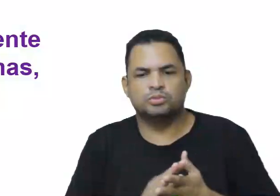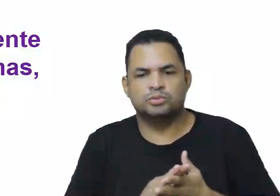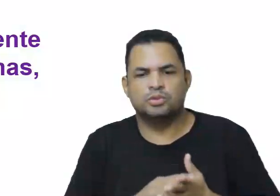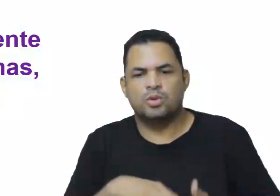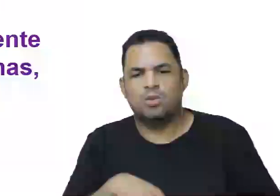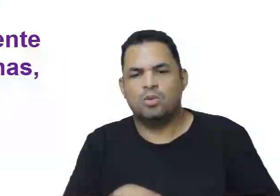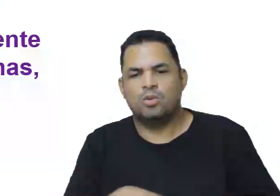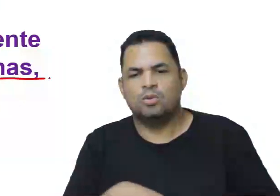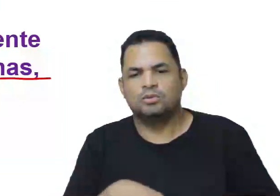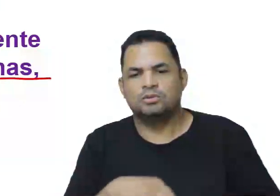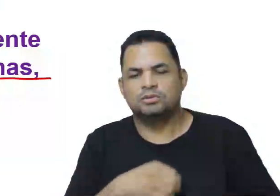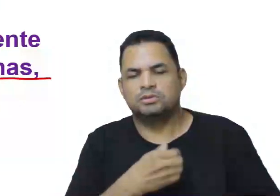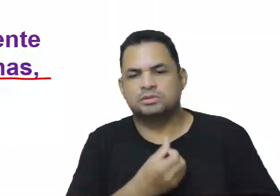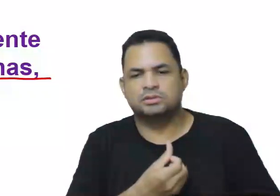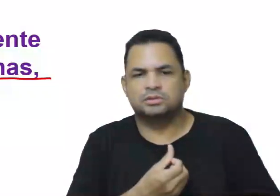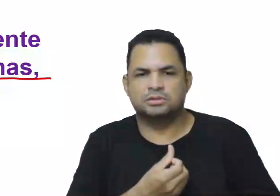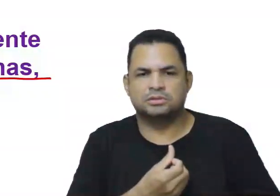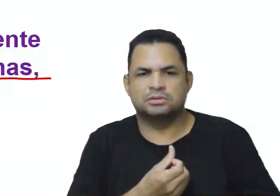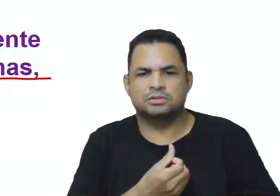últimas